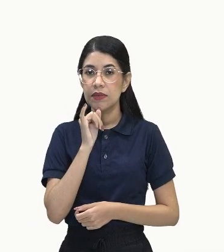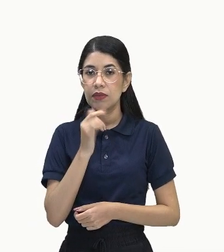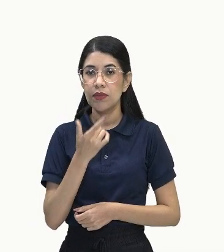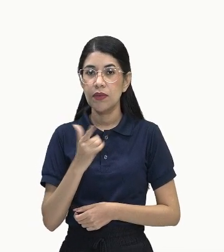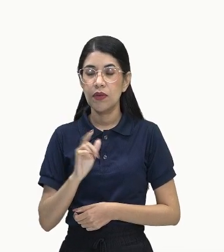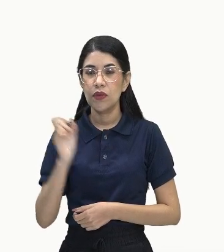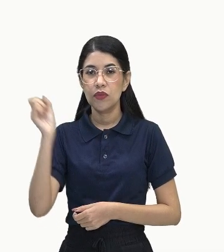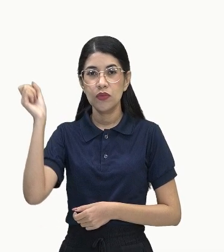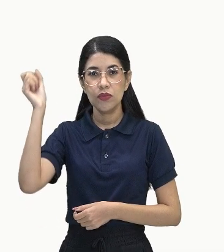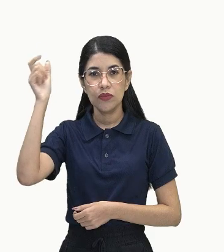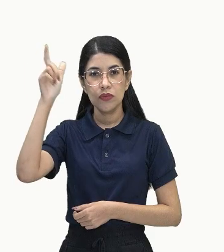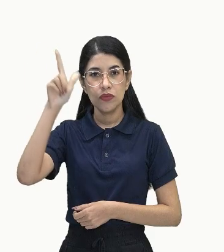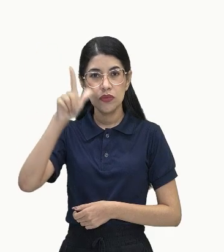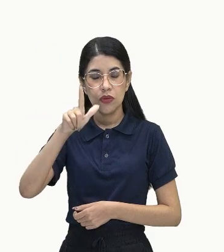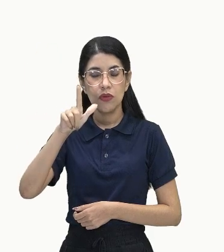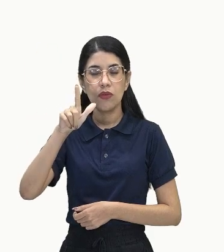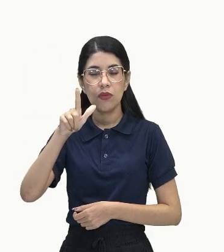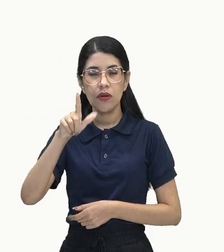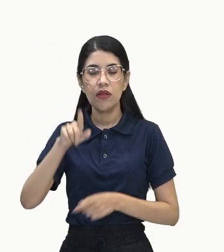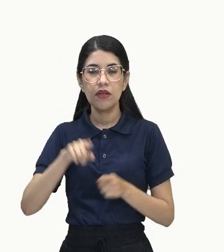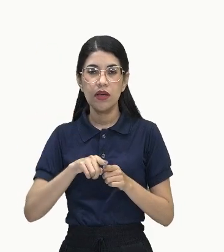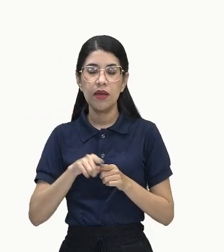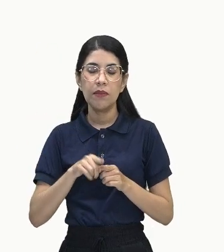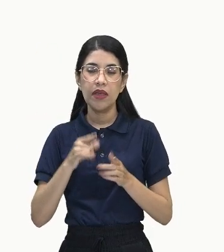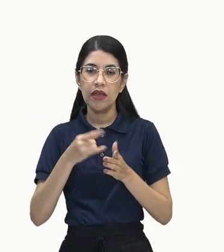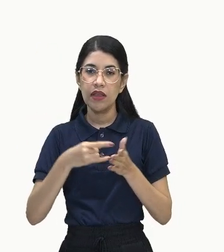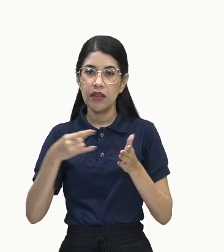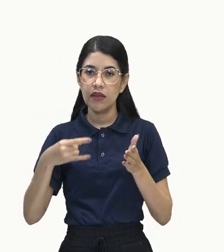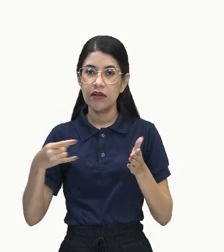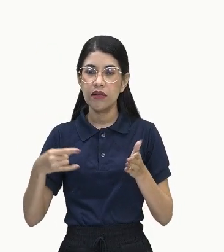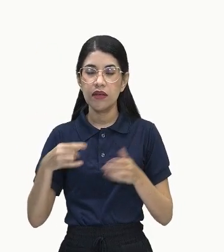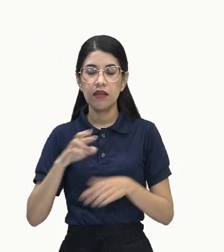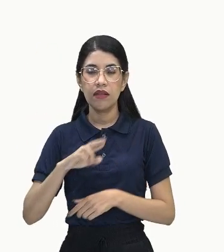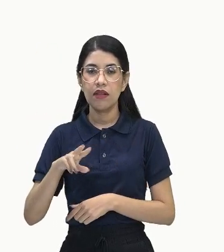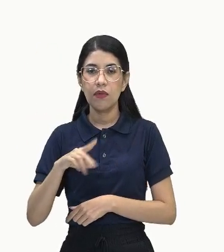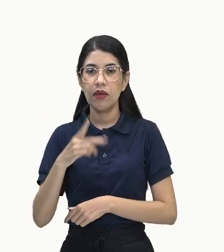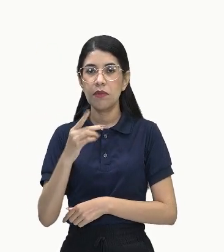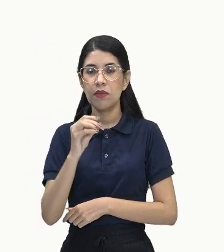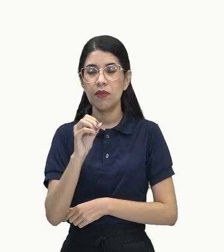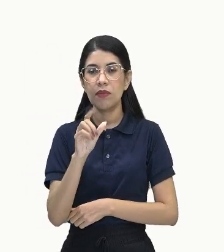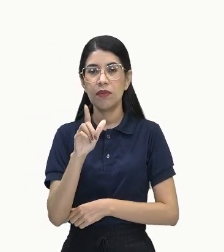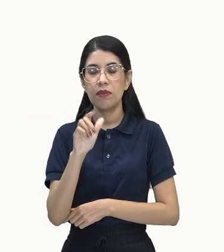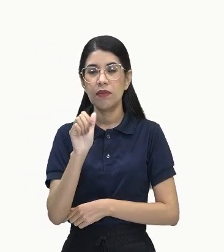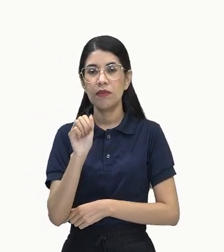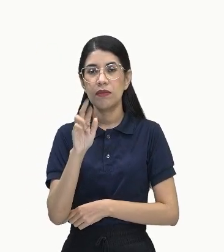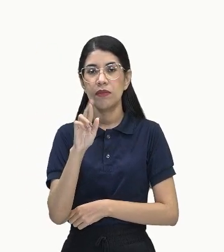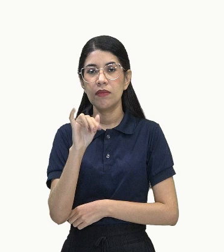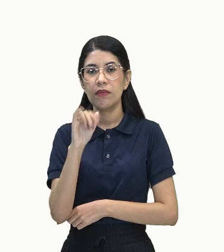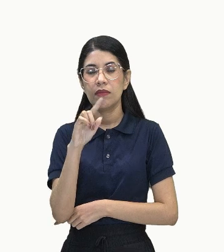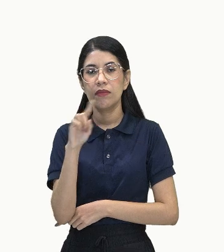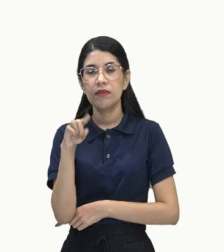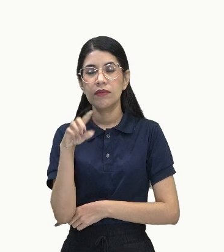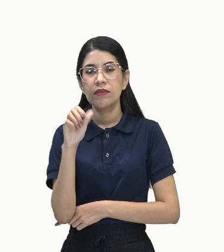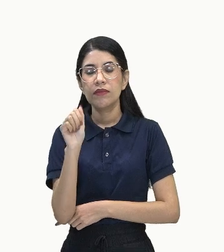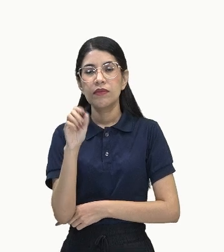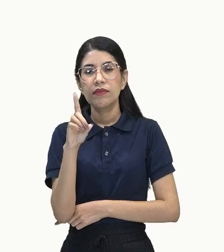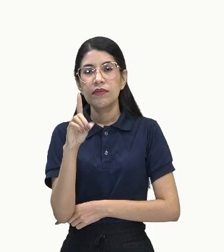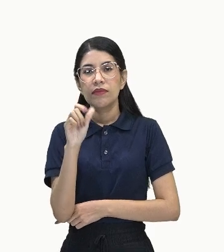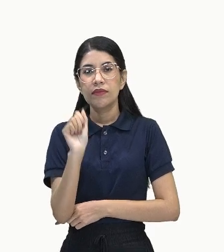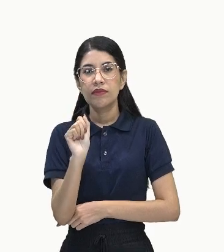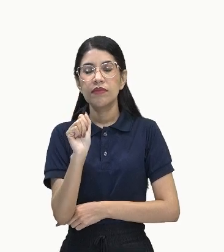o exemplo de uma onda eletromagnética não polarizada, pois é emitida pela fonte